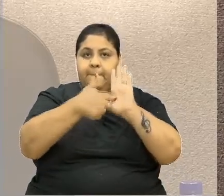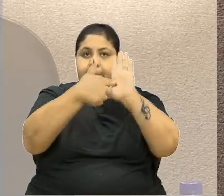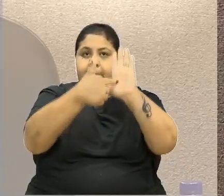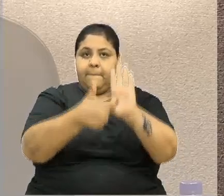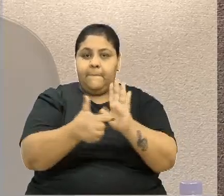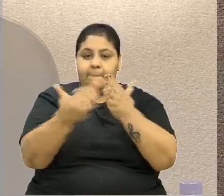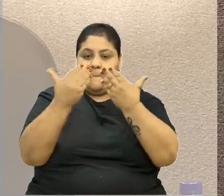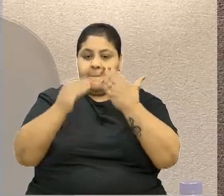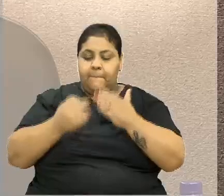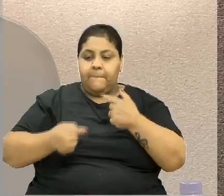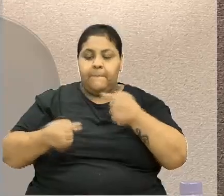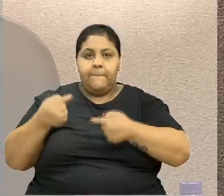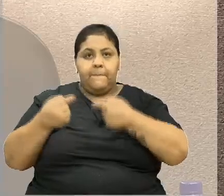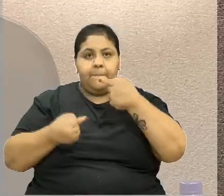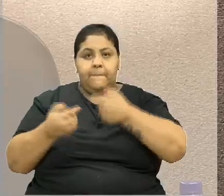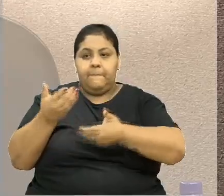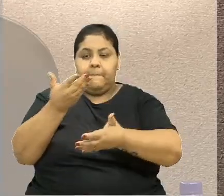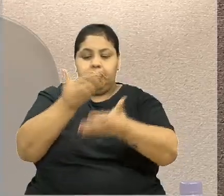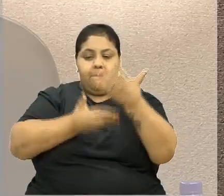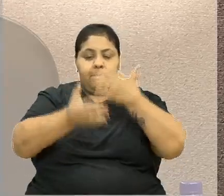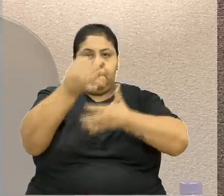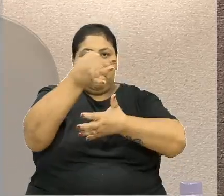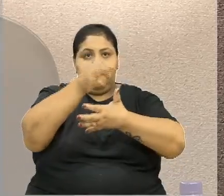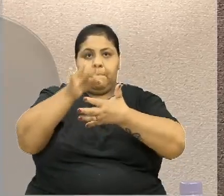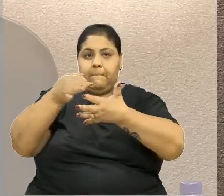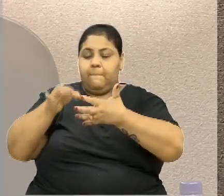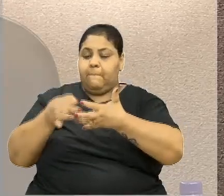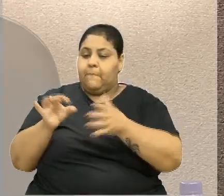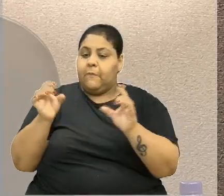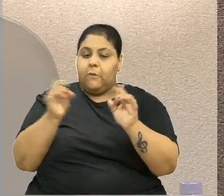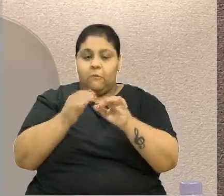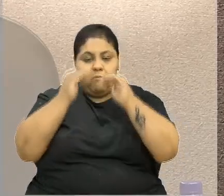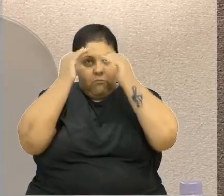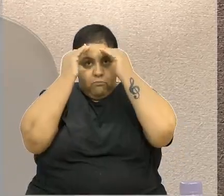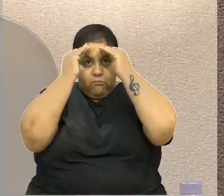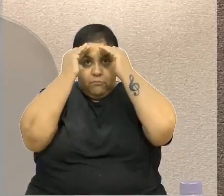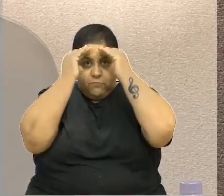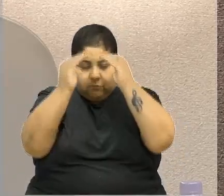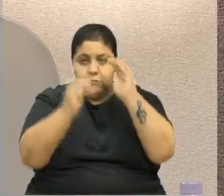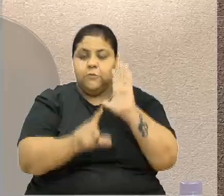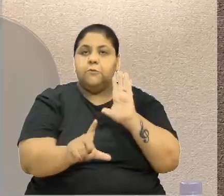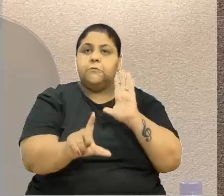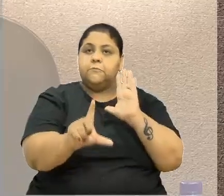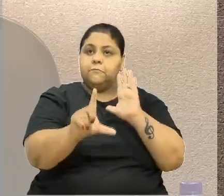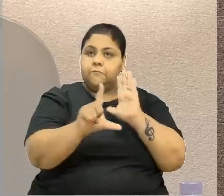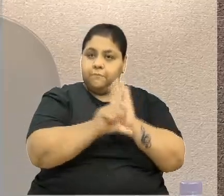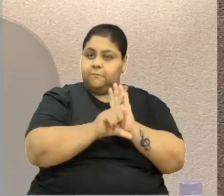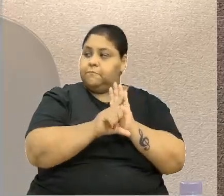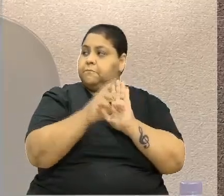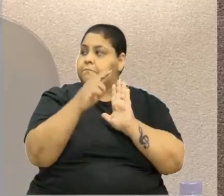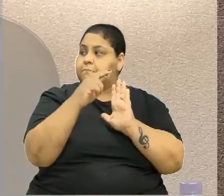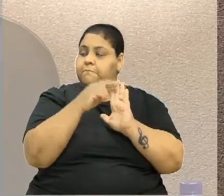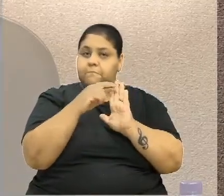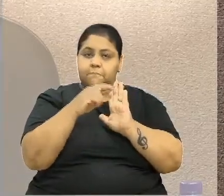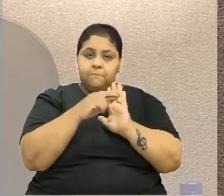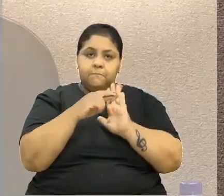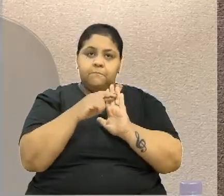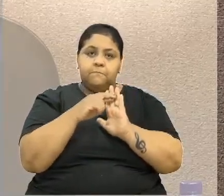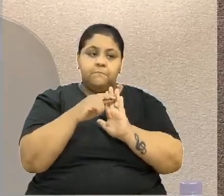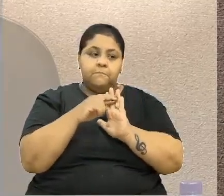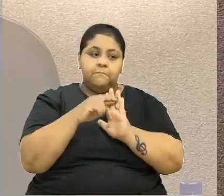exame e discussão atende os requisitos e alcança cumprimento de exigências legais e regulamentárias,